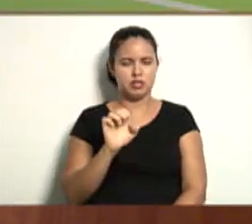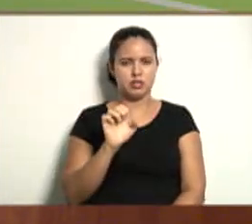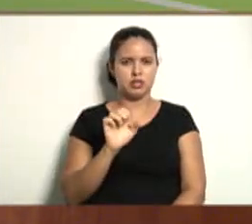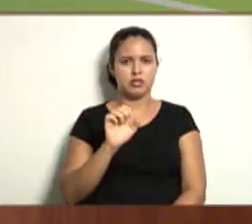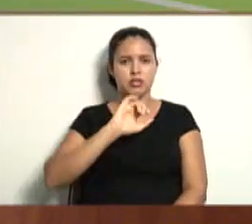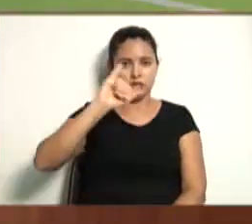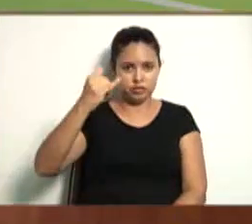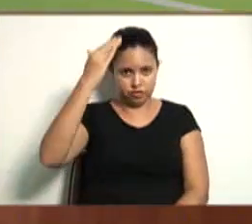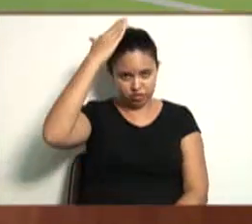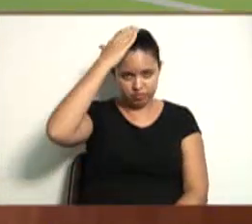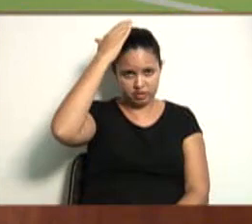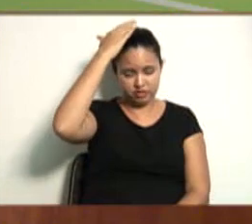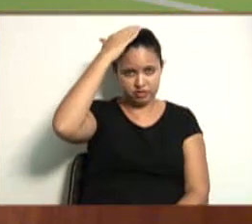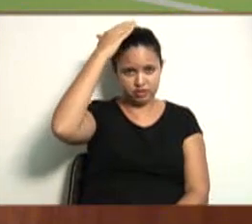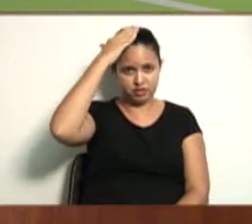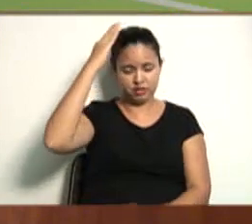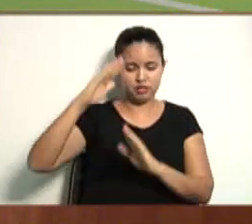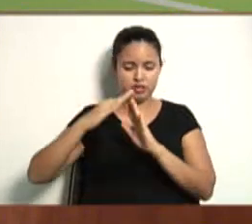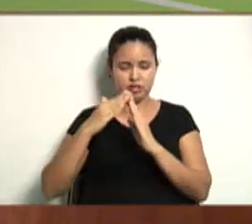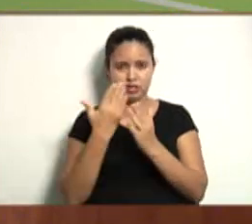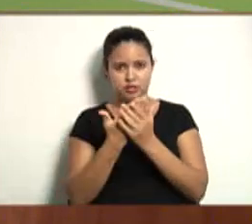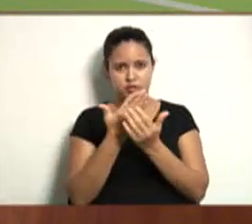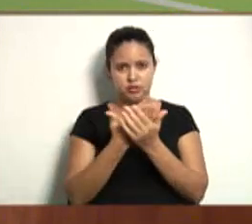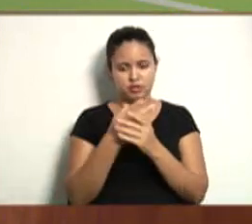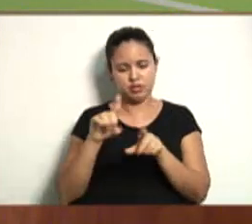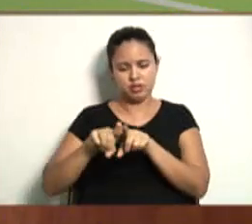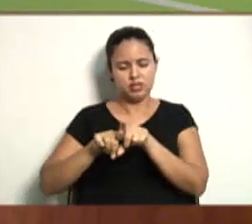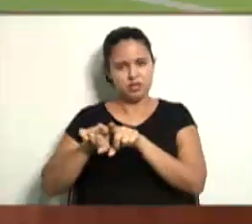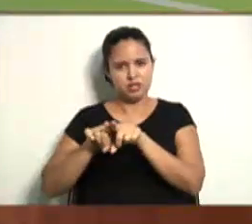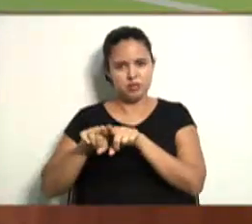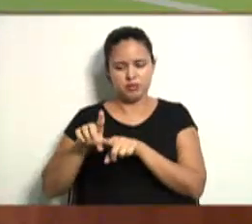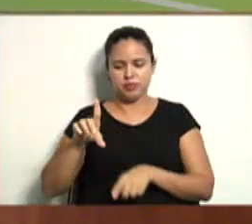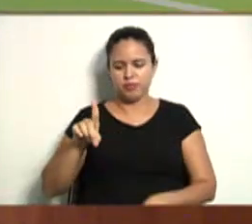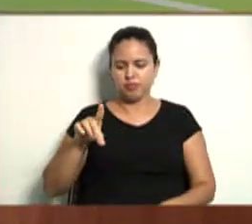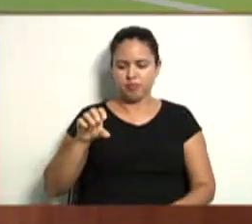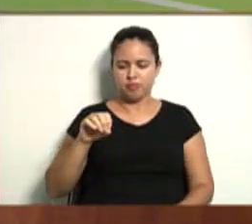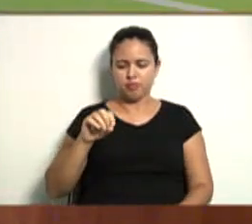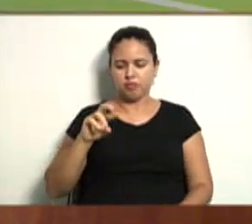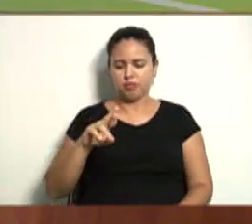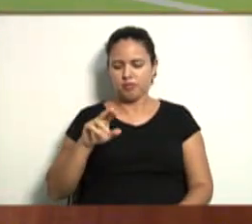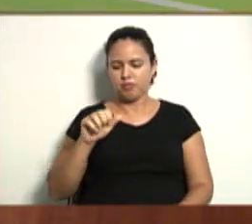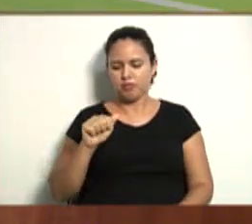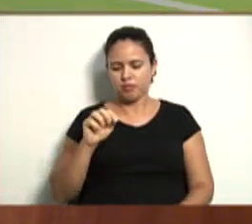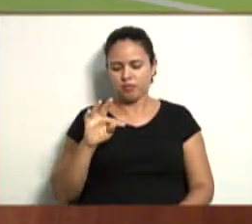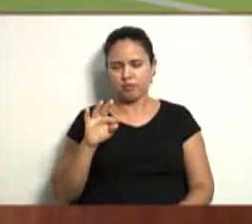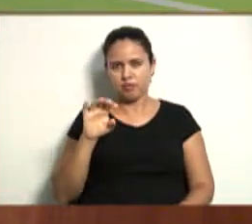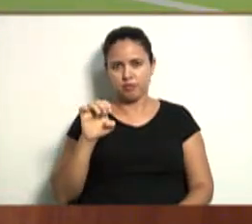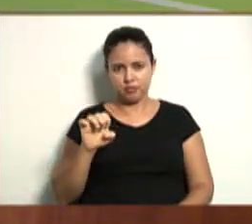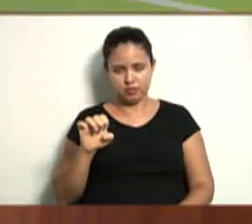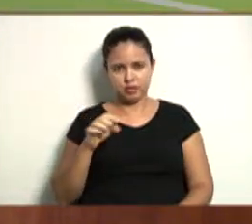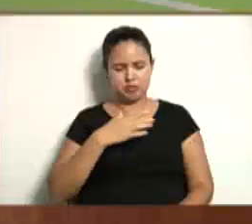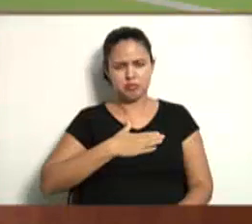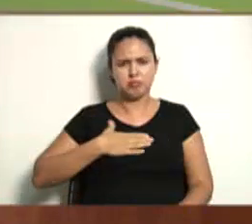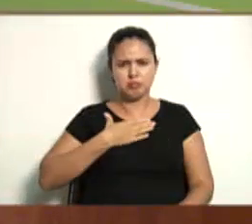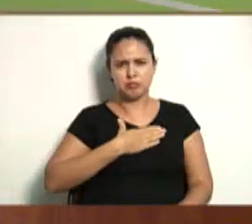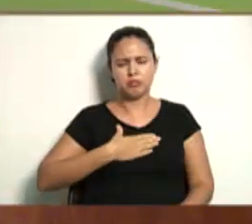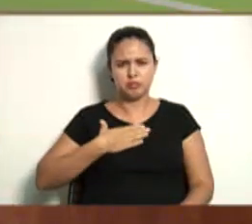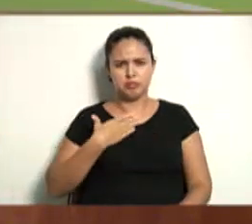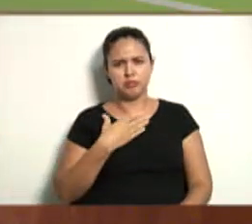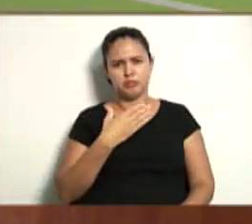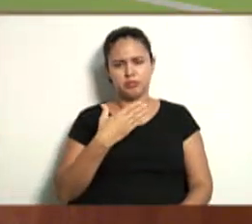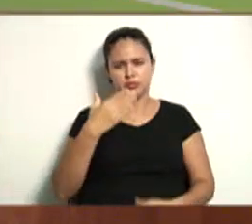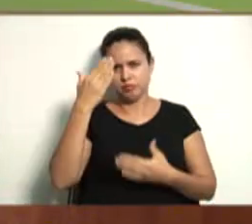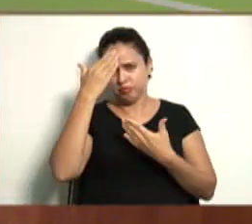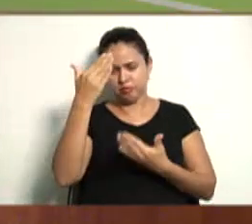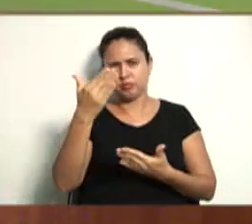de Ji-Paraná, da Escola Irmã Dorothy. Parabéns aí, adoramos a resposta.